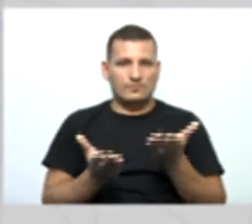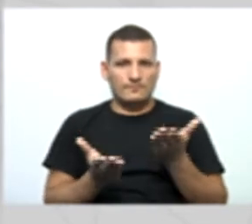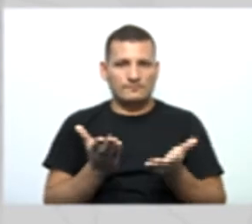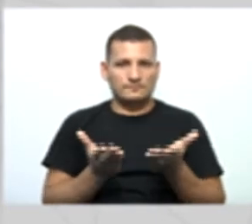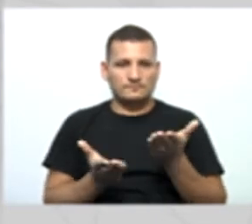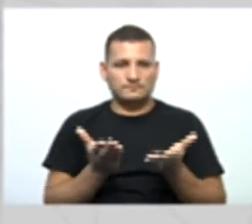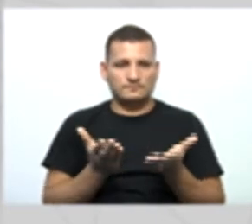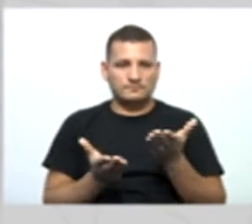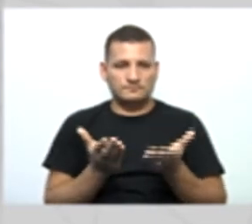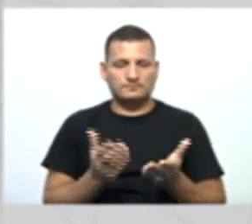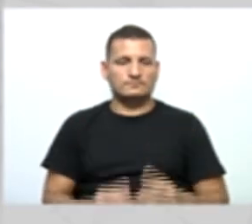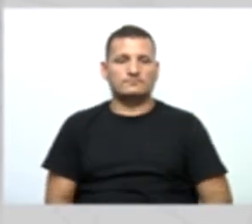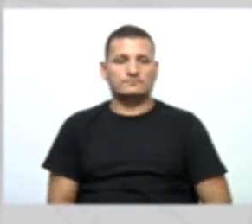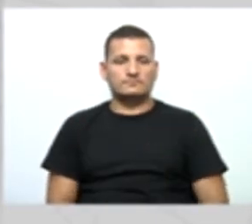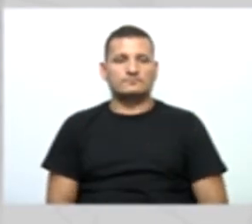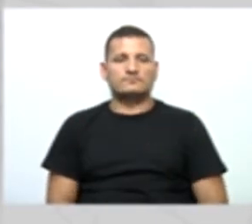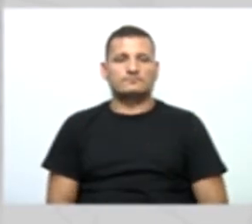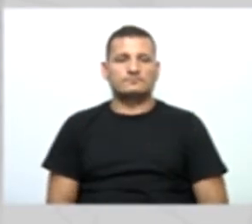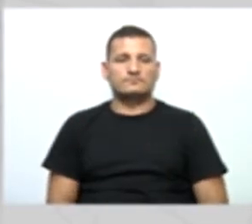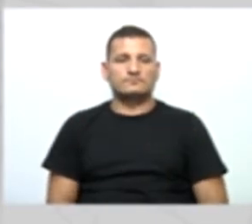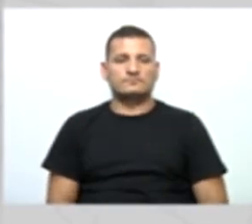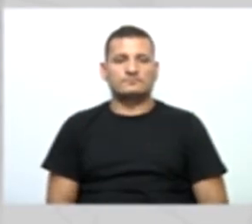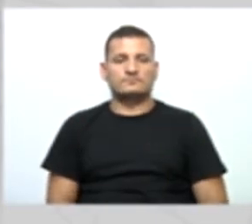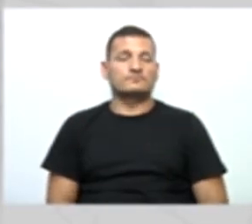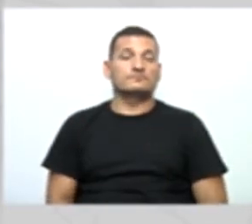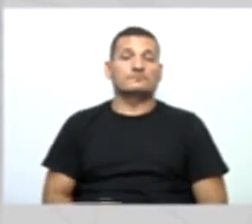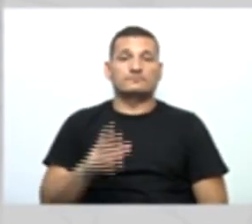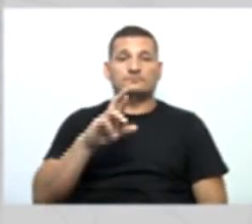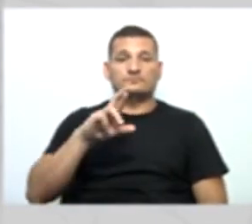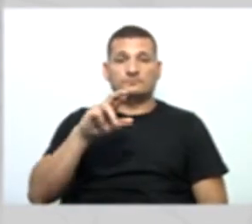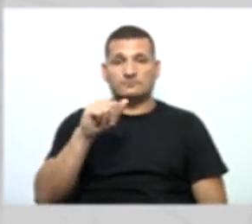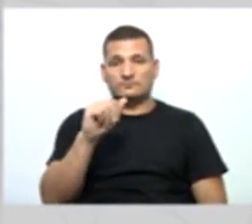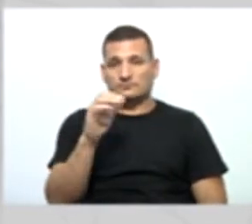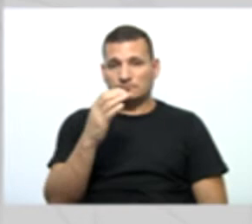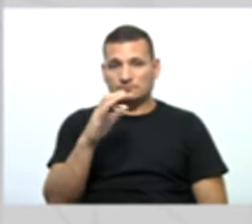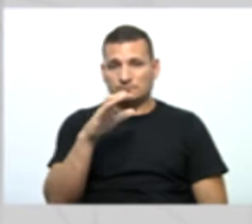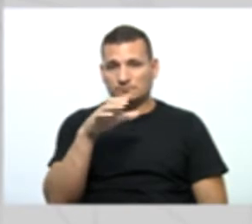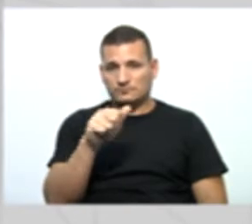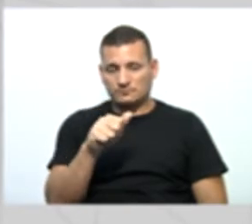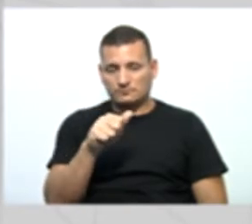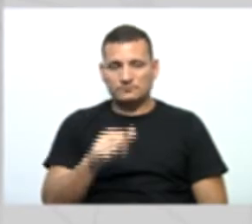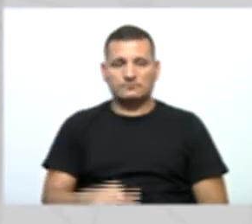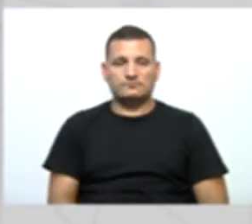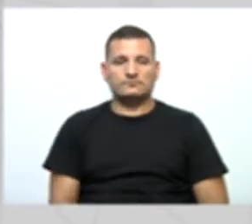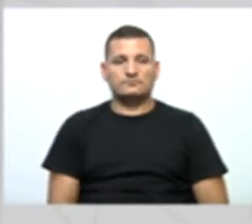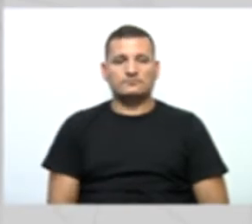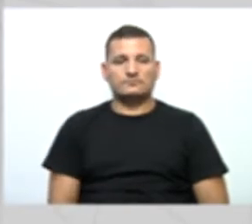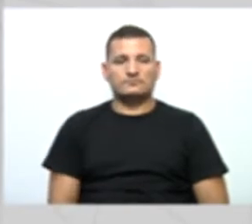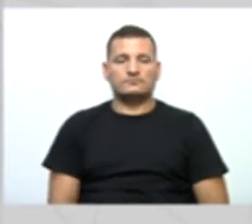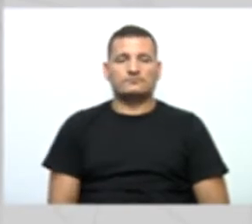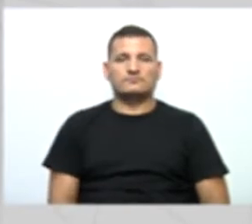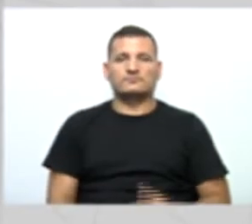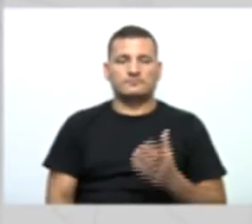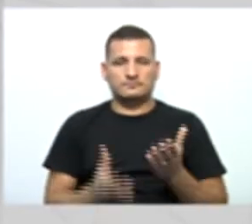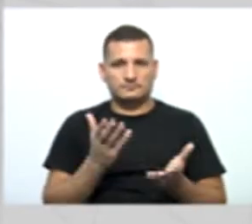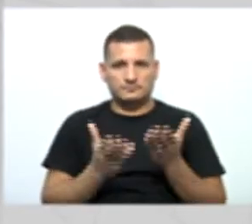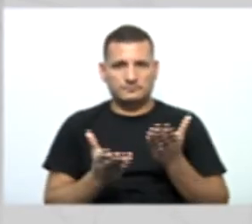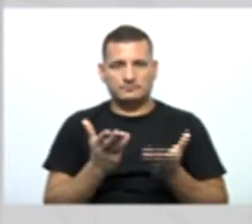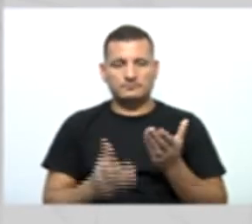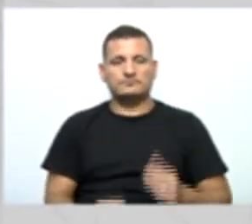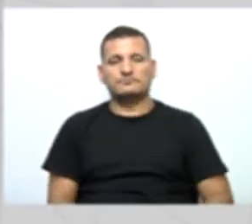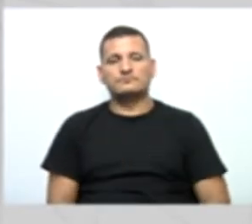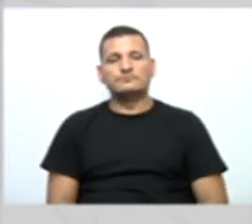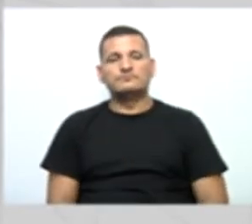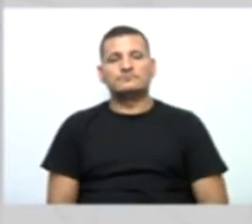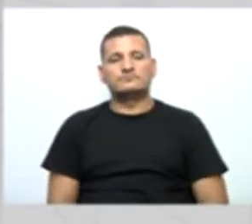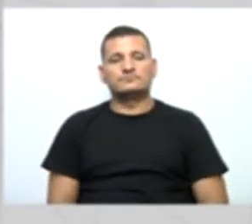raça. Vamos colocar a raça antes. Vai ter uma raça e vai ter um peso. Beleza.